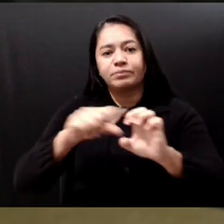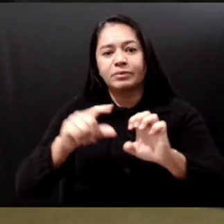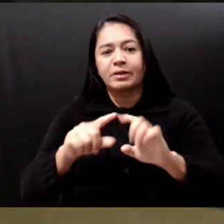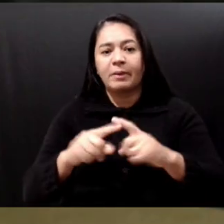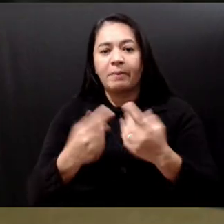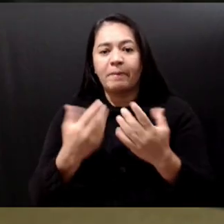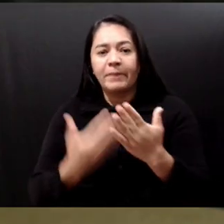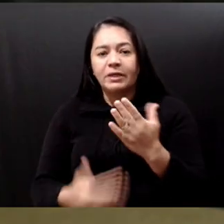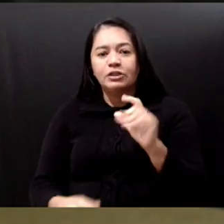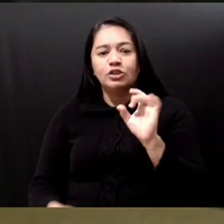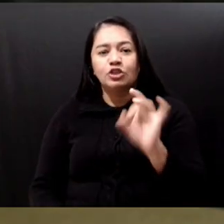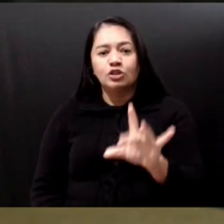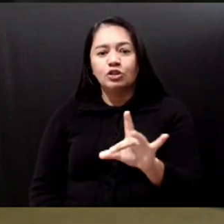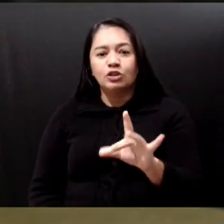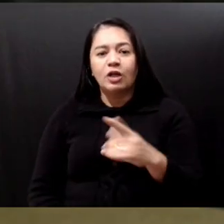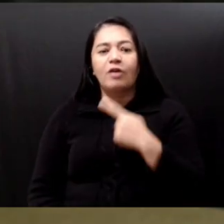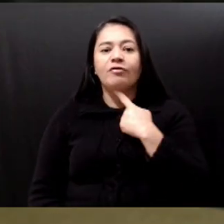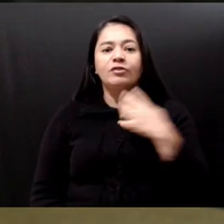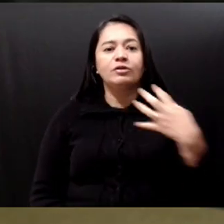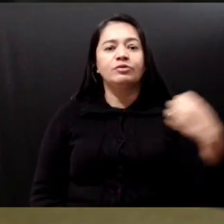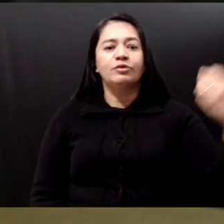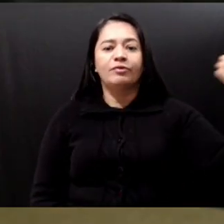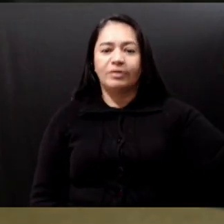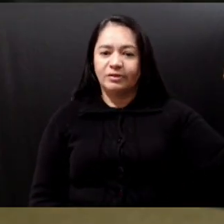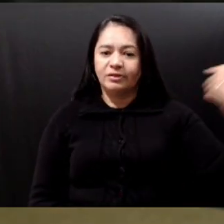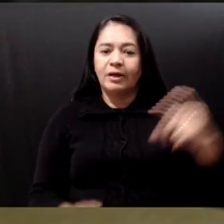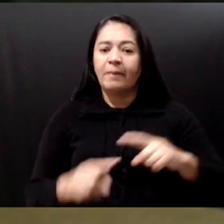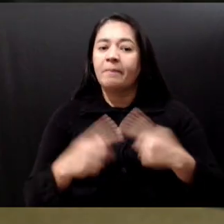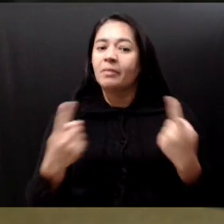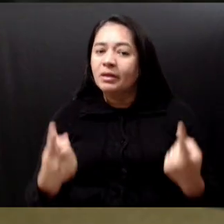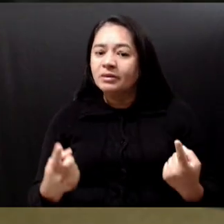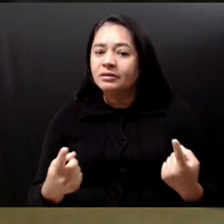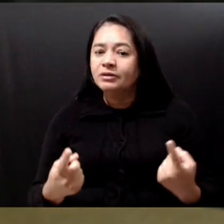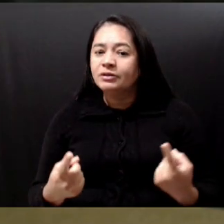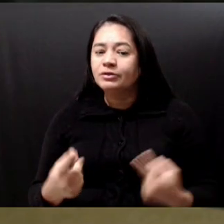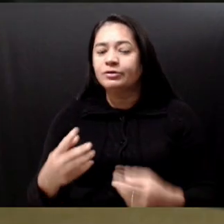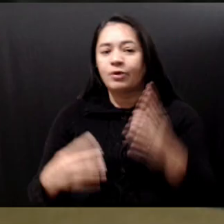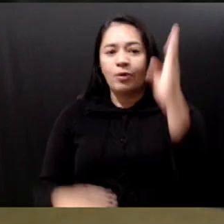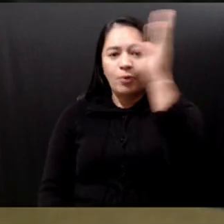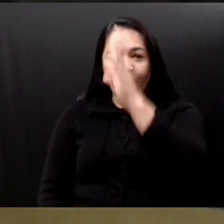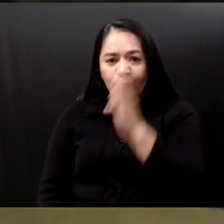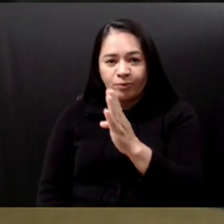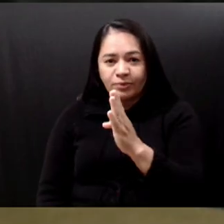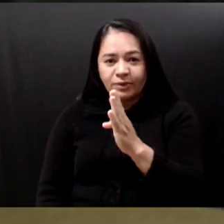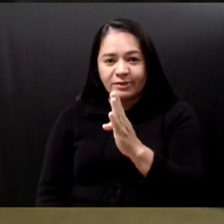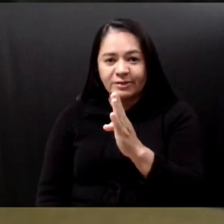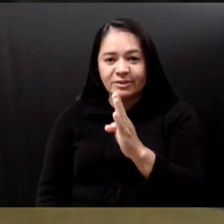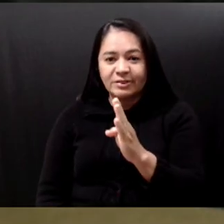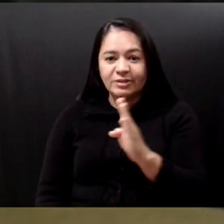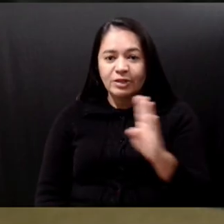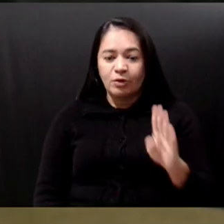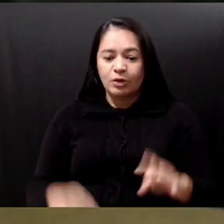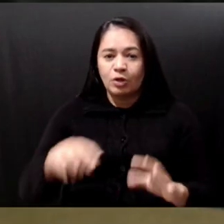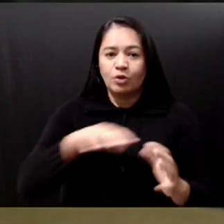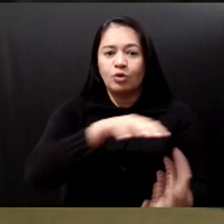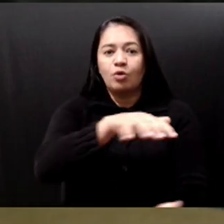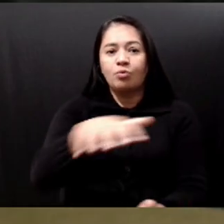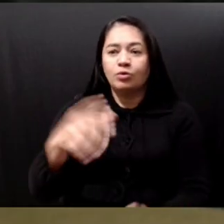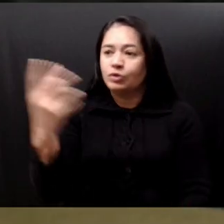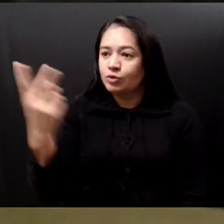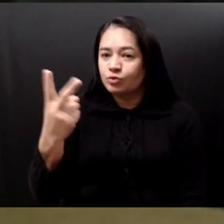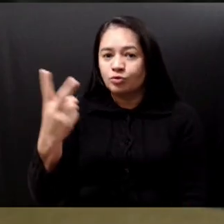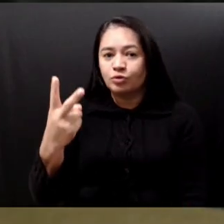de viajar. E mais, o Brasil ocupa a segunda posição do mundo em número absoluto de potenciais empreendedores,